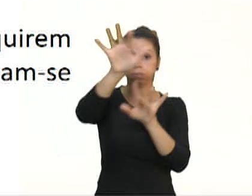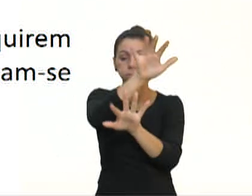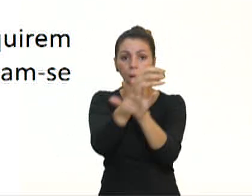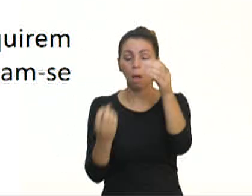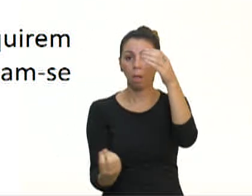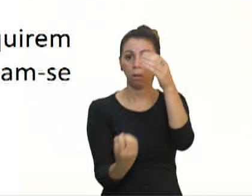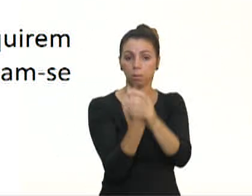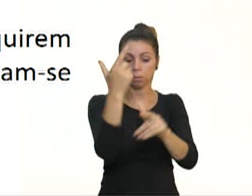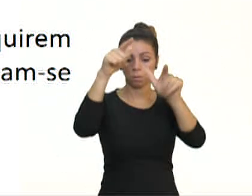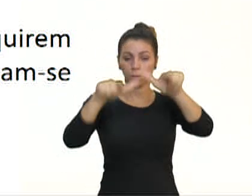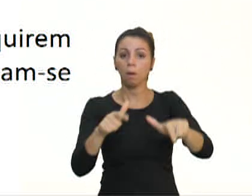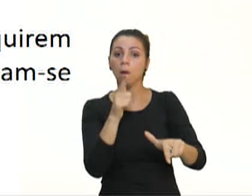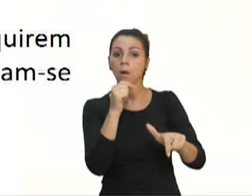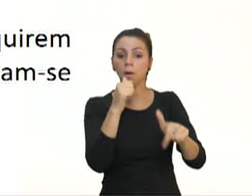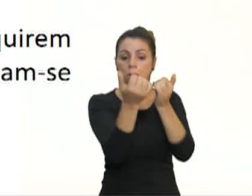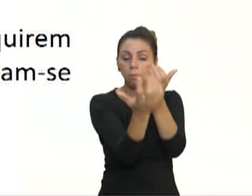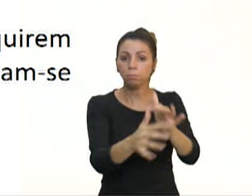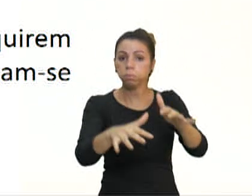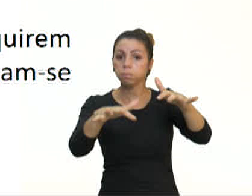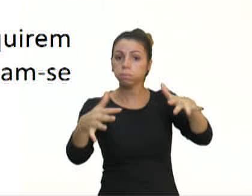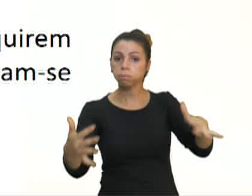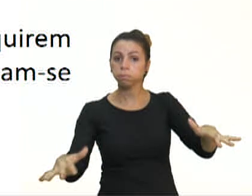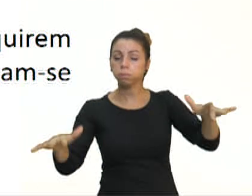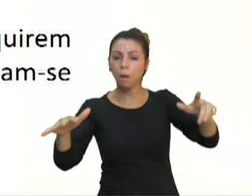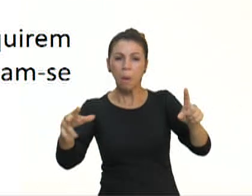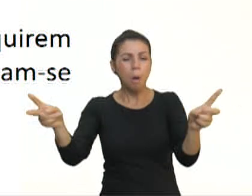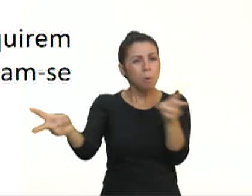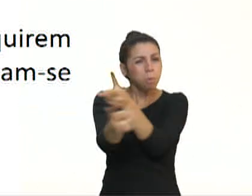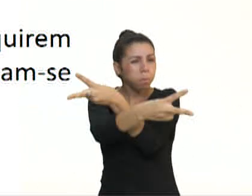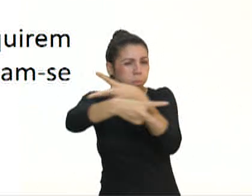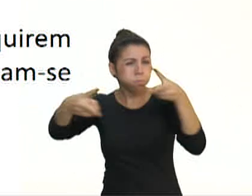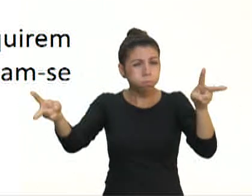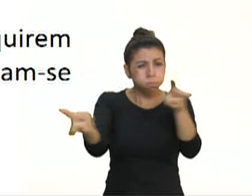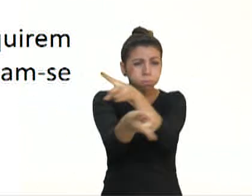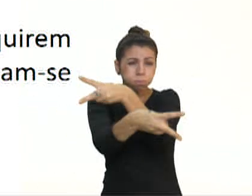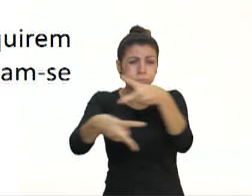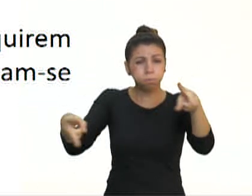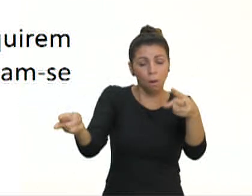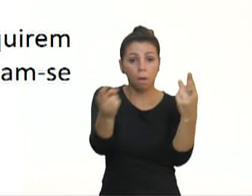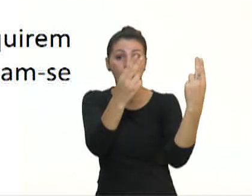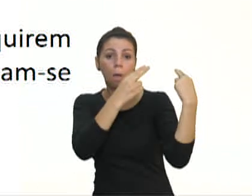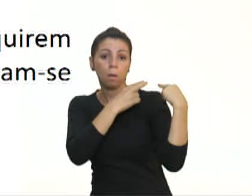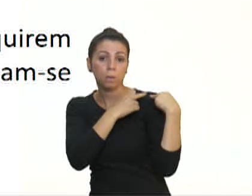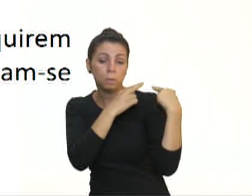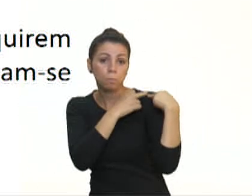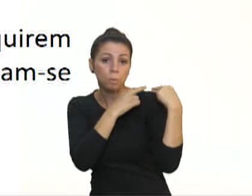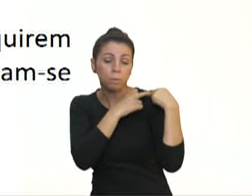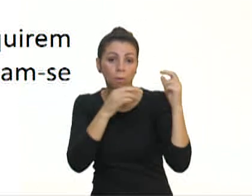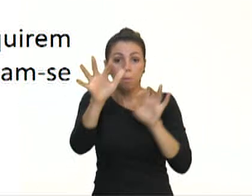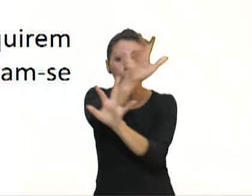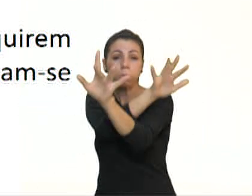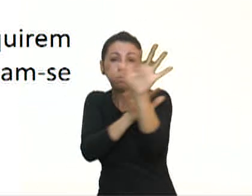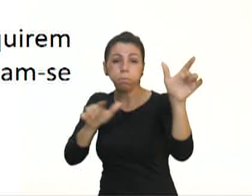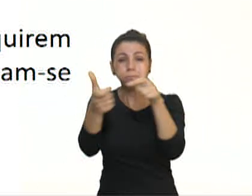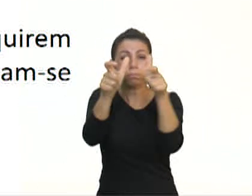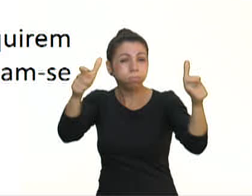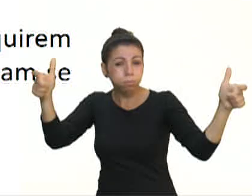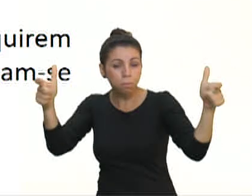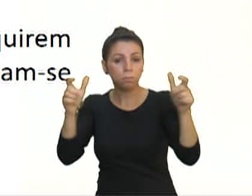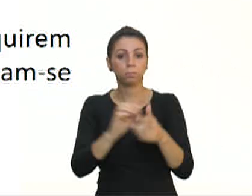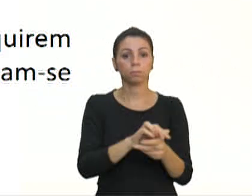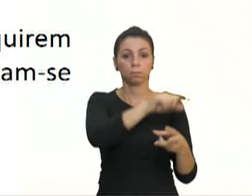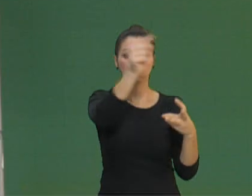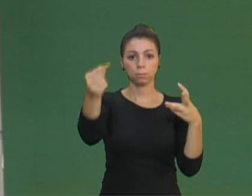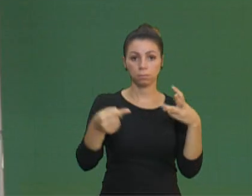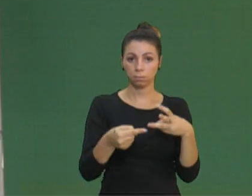oceano, que gera uma quantidade enorme de ventos responsáveis pelas grandes massas de ar?